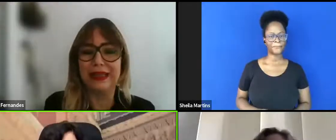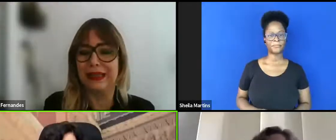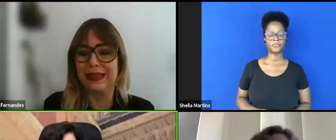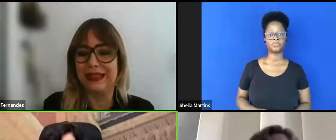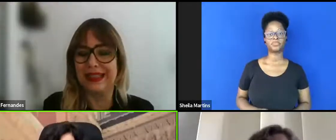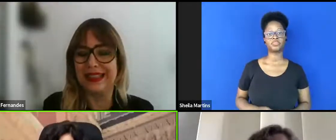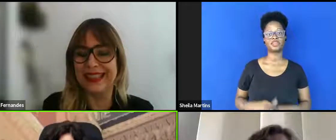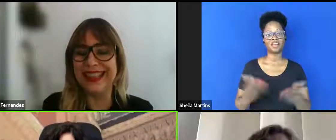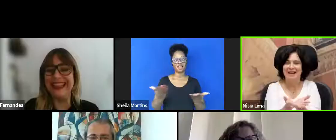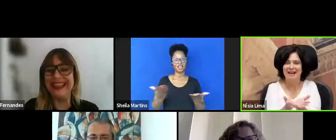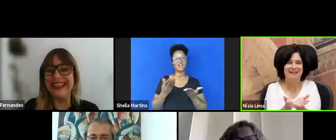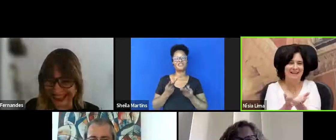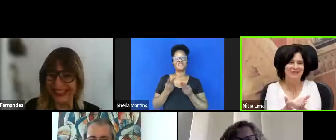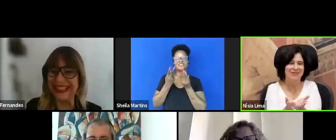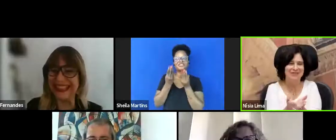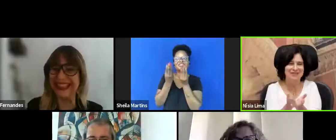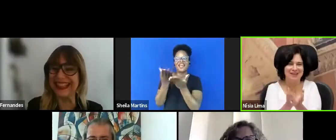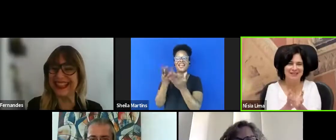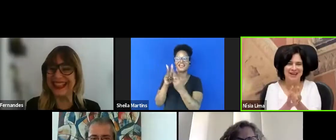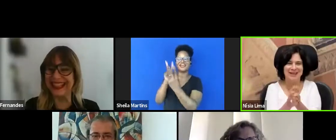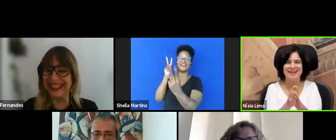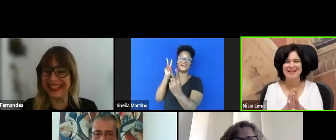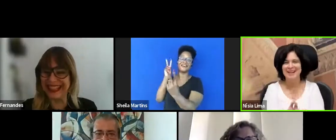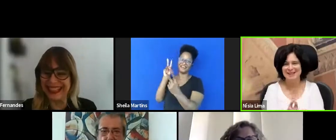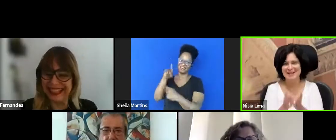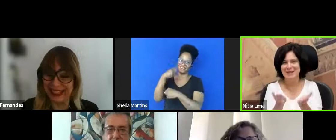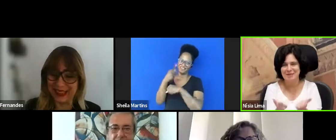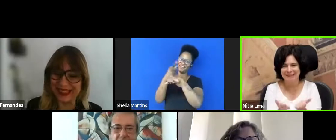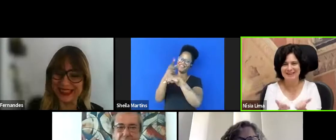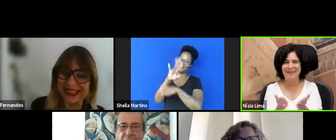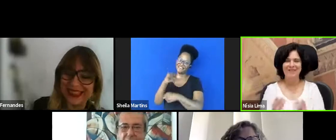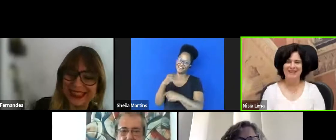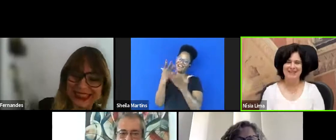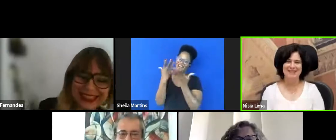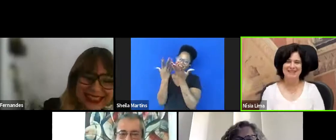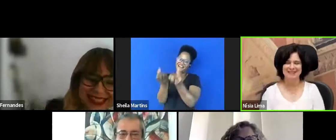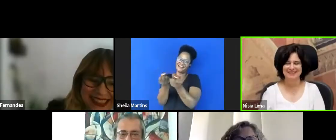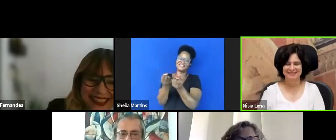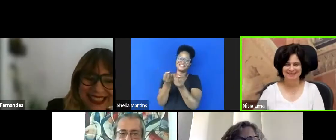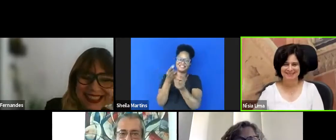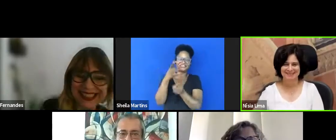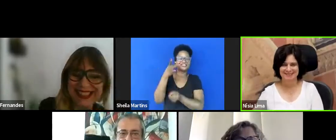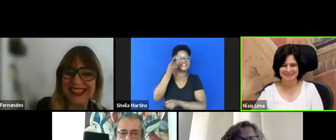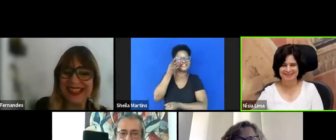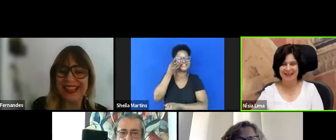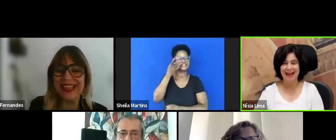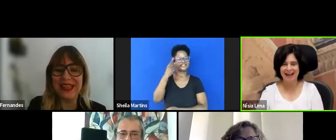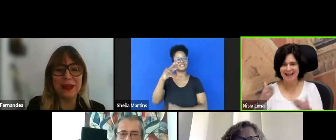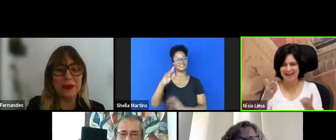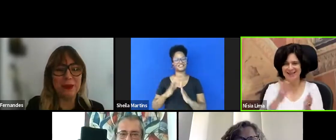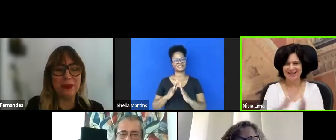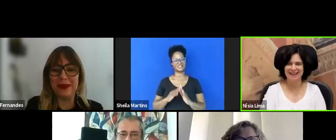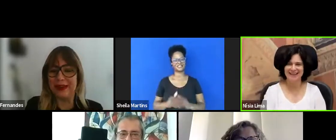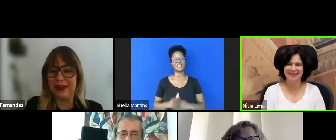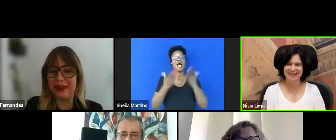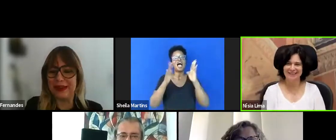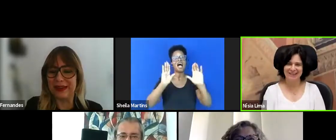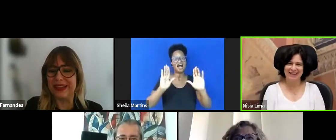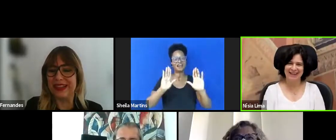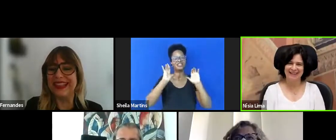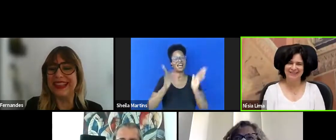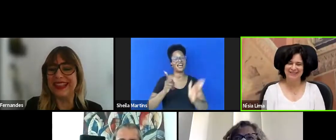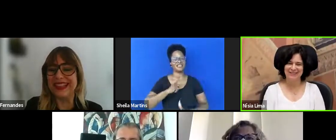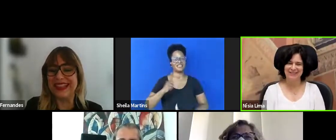Entrego virtualmente a medalha, que depois você vai receber materialmente. Ah, já está aí